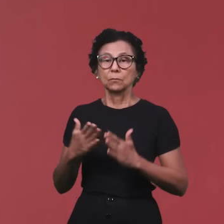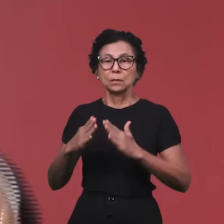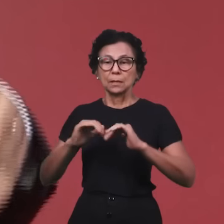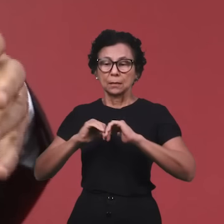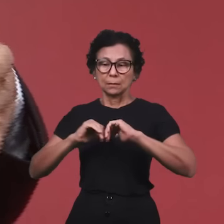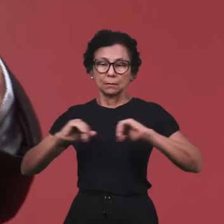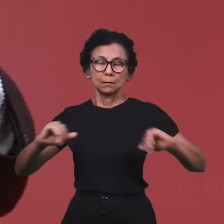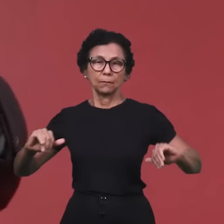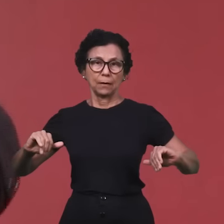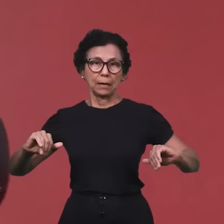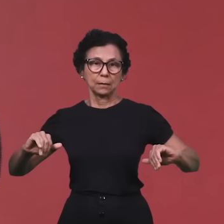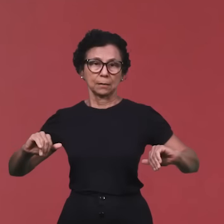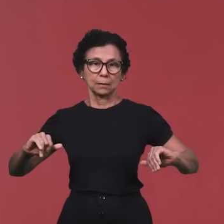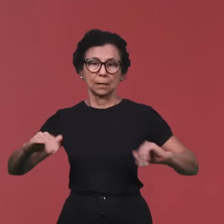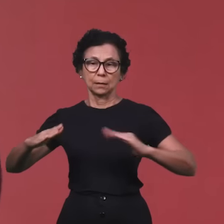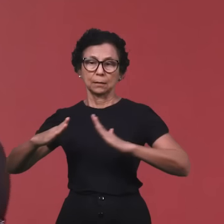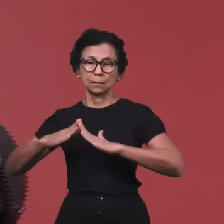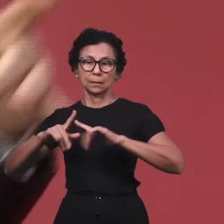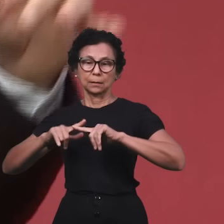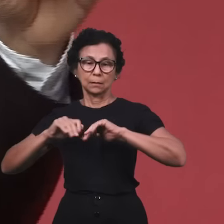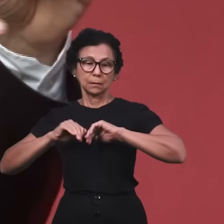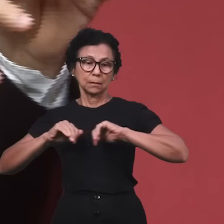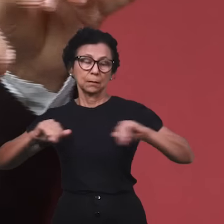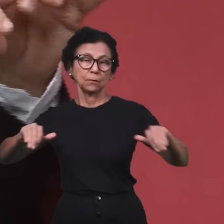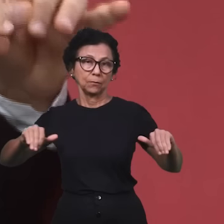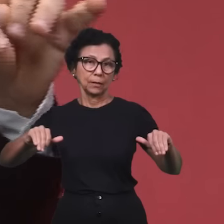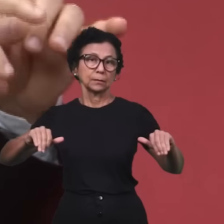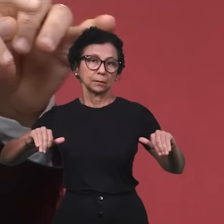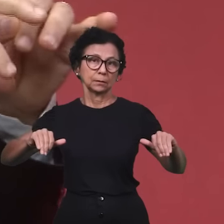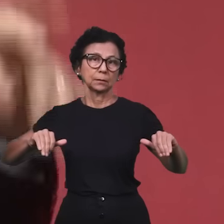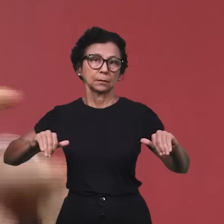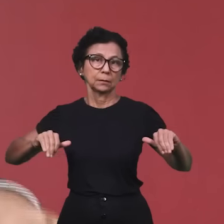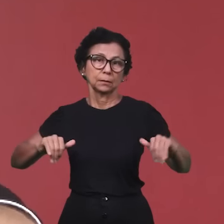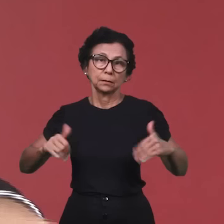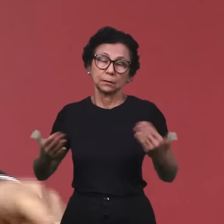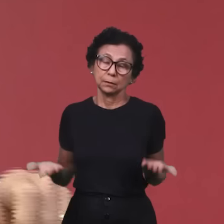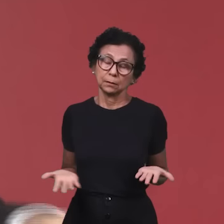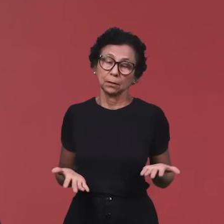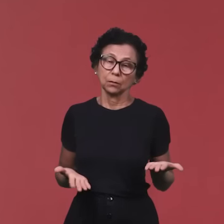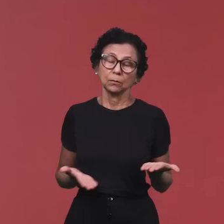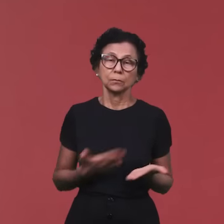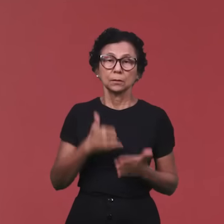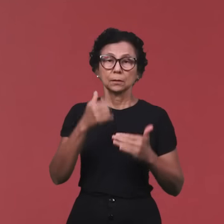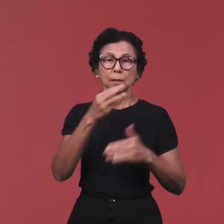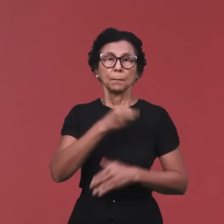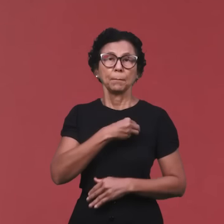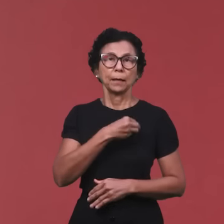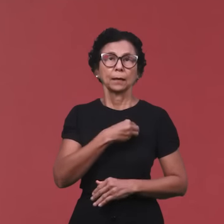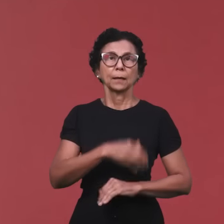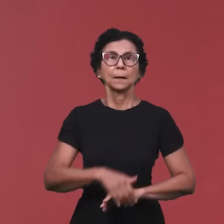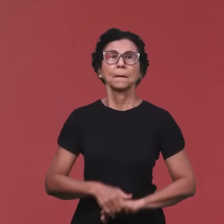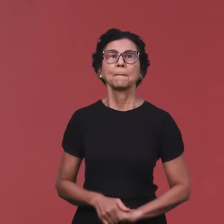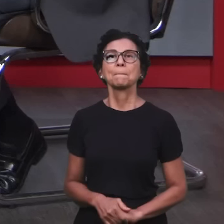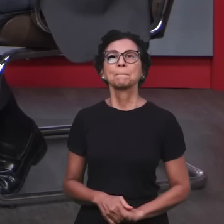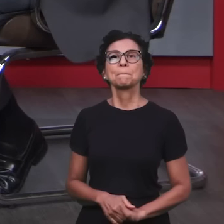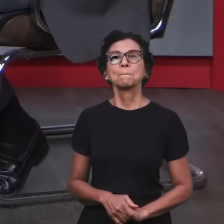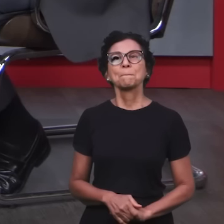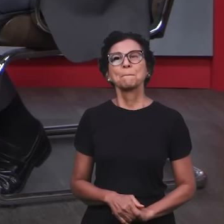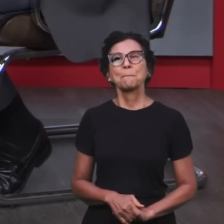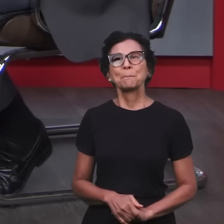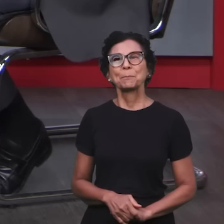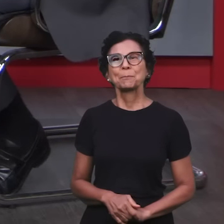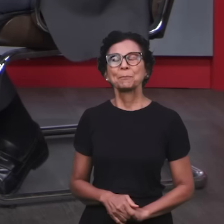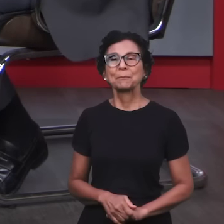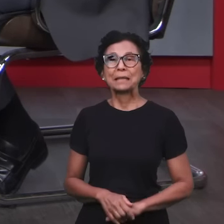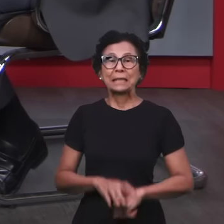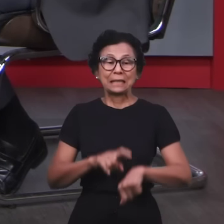do corpo, aí você entra o quê? Você entra em pecado, porque você não discernir no corpo, você entra no pecado. Nós estamos passando do